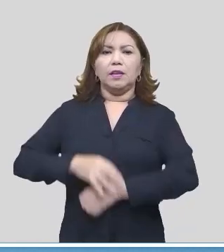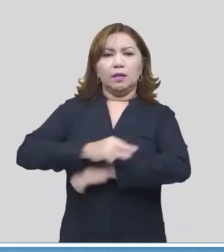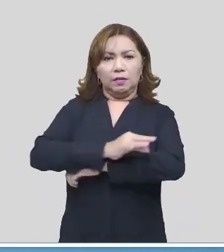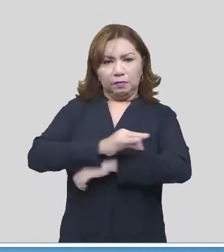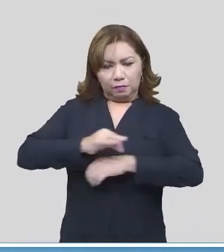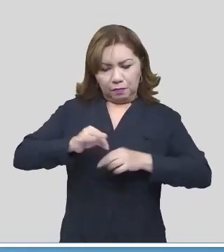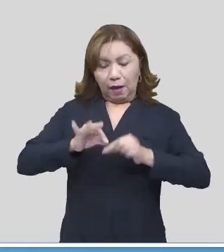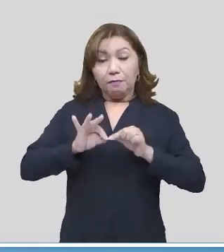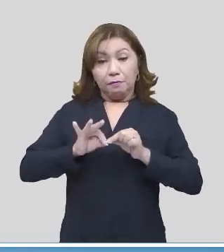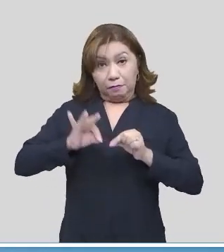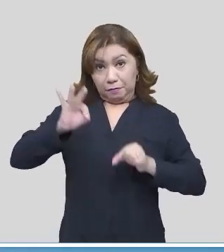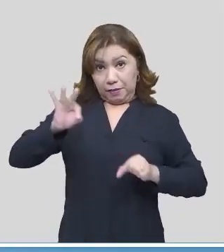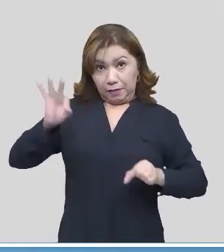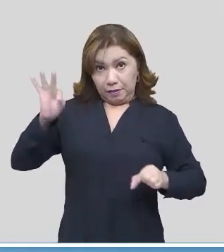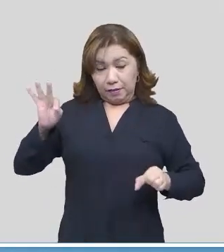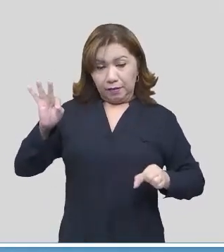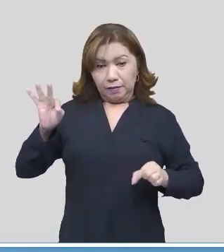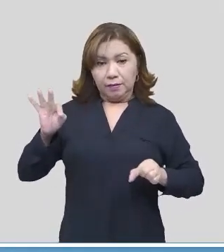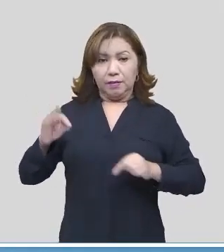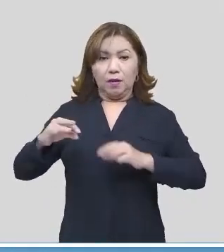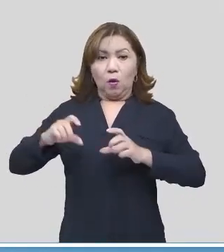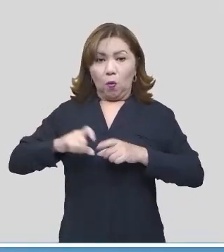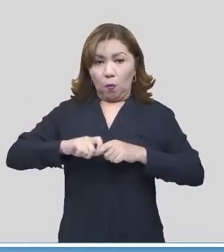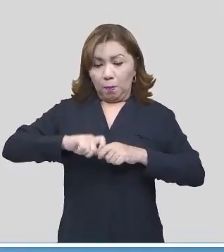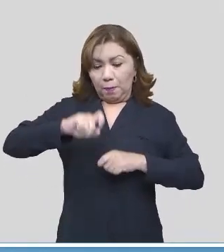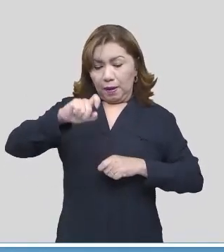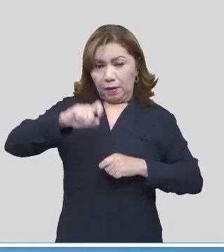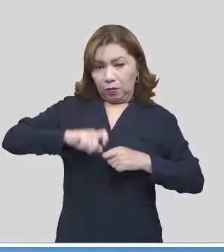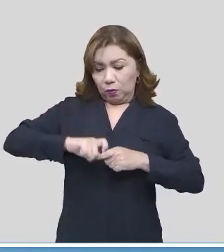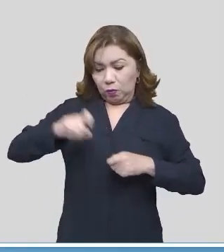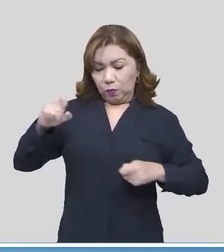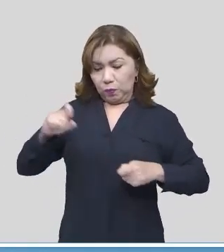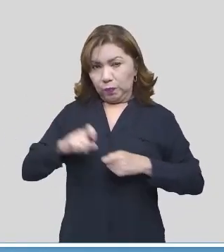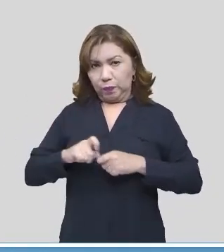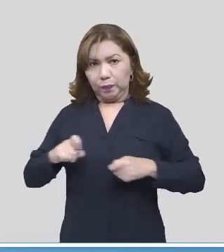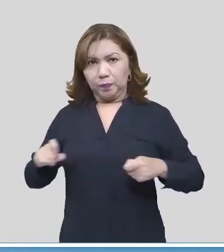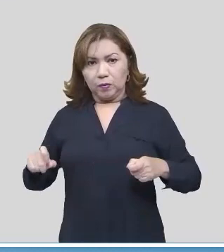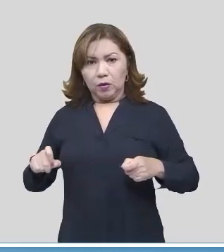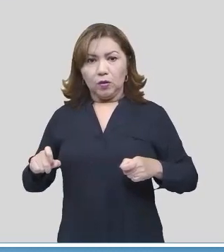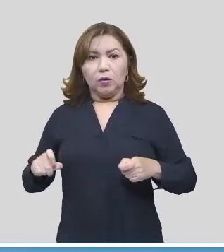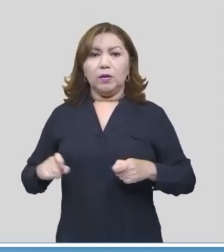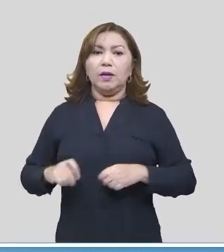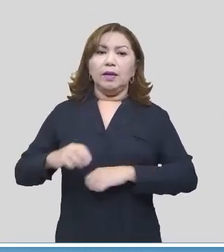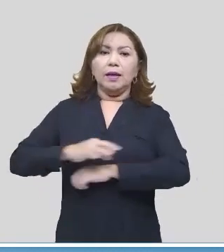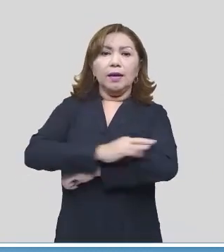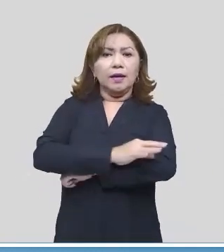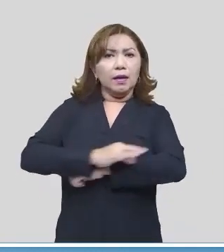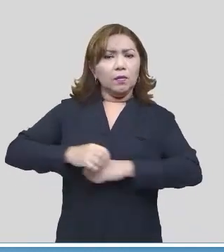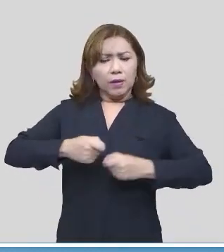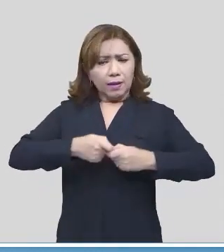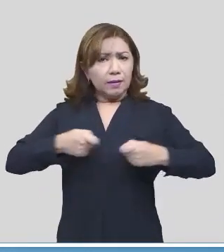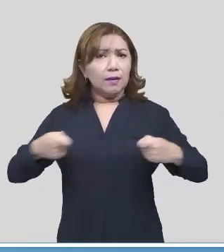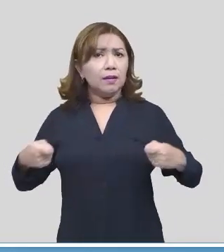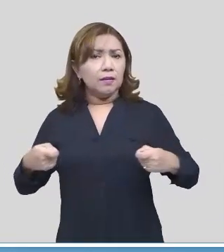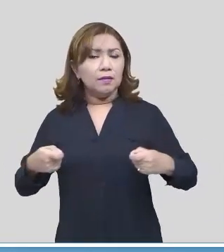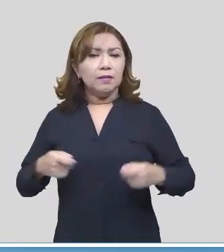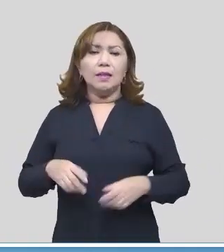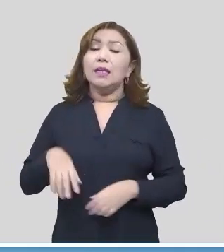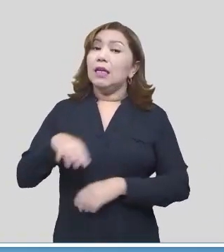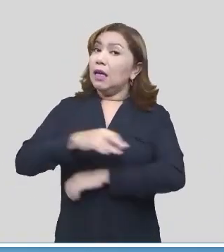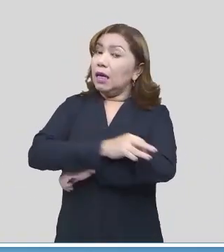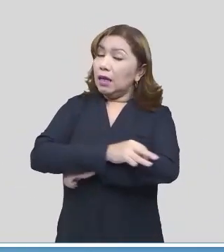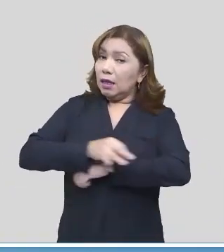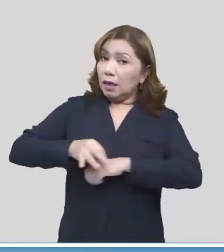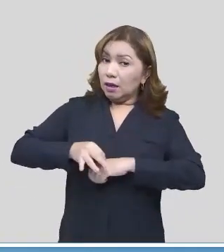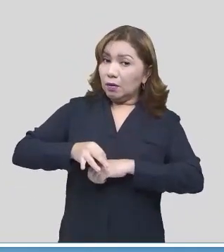métrica, metro articulado, trena e régua. A régua, crianças,